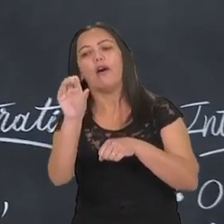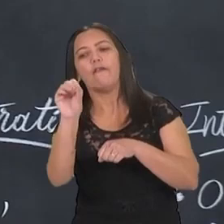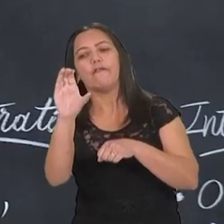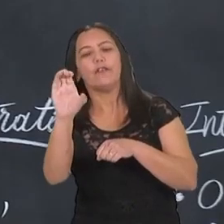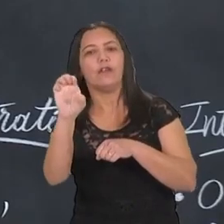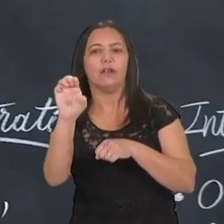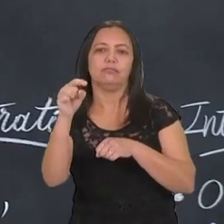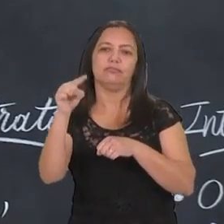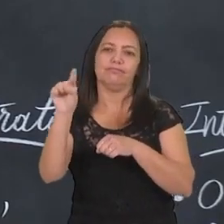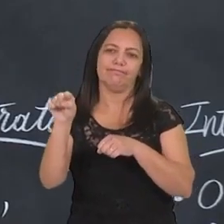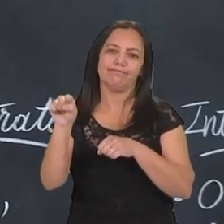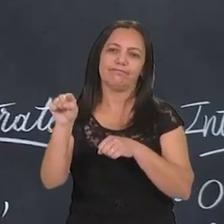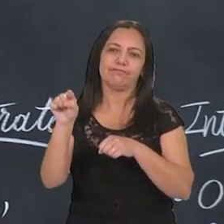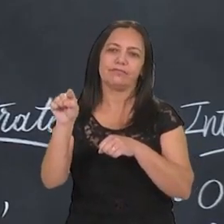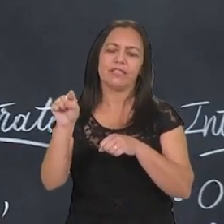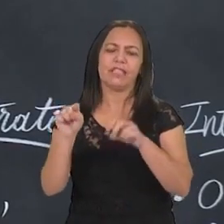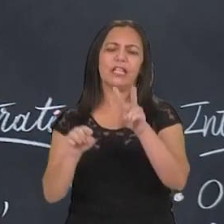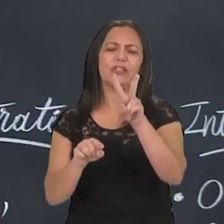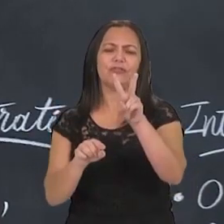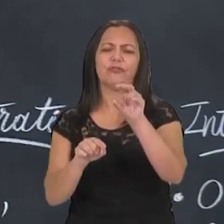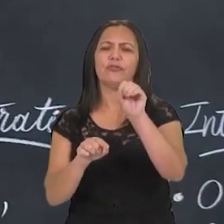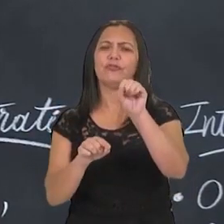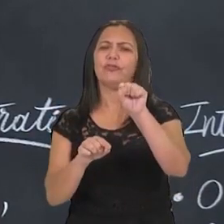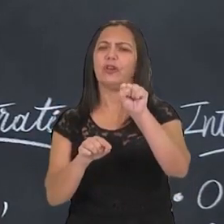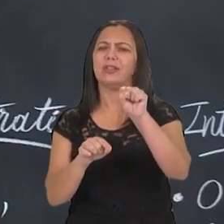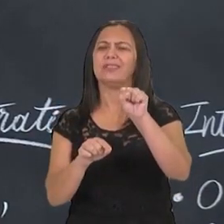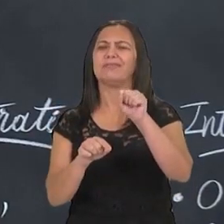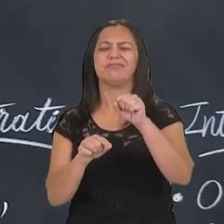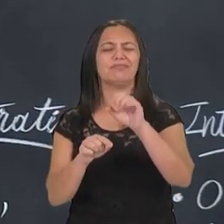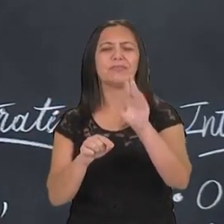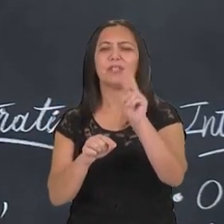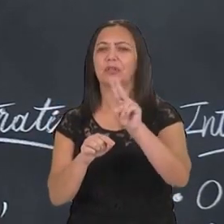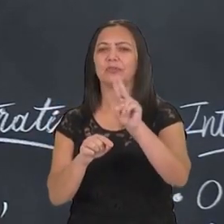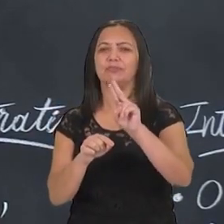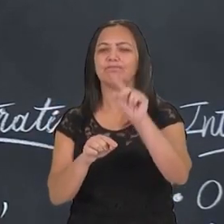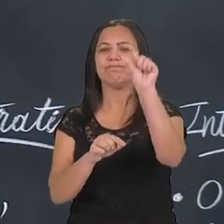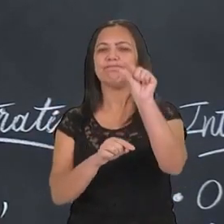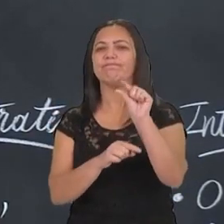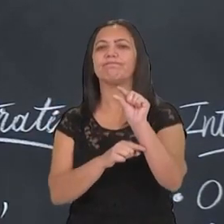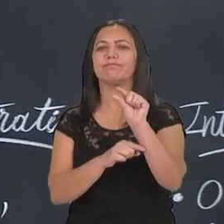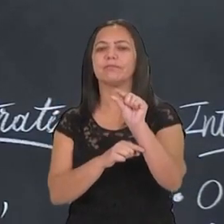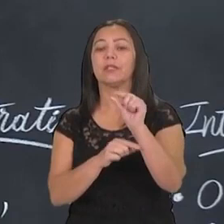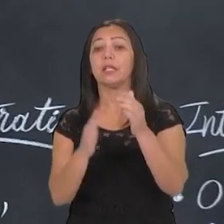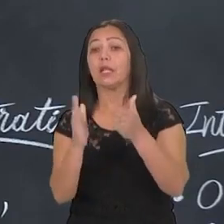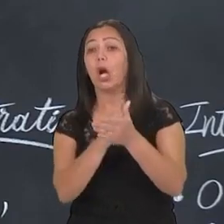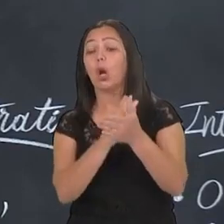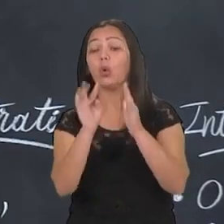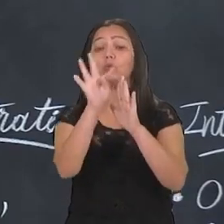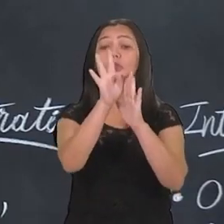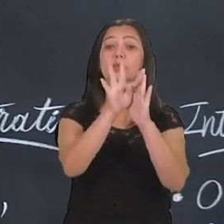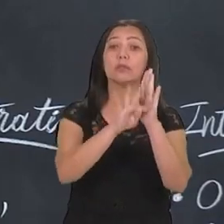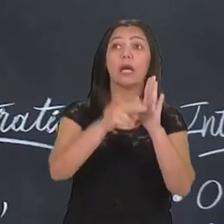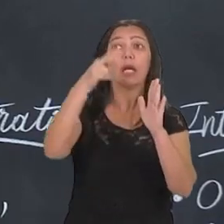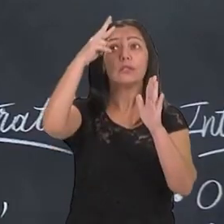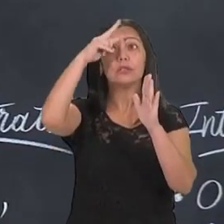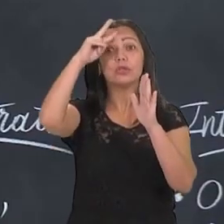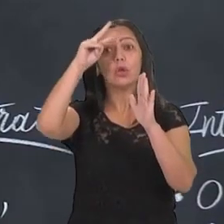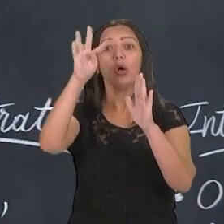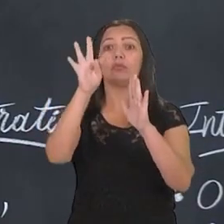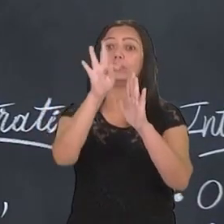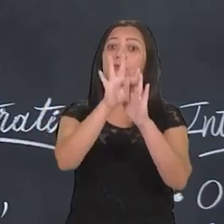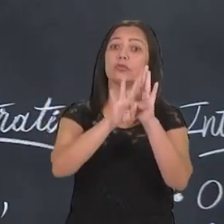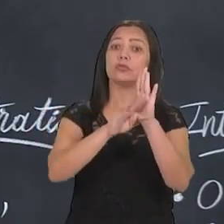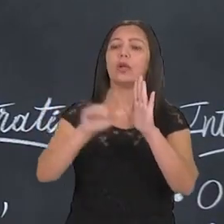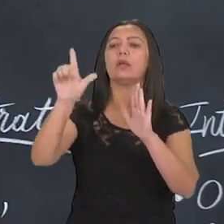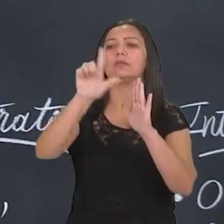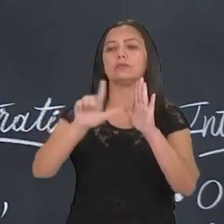utilizar o tu e o vós. O vós praticamente já caiu em desuso. Onde é que ele está presente? Nos textos mais históricos, nos textos